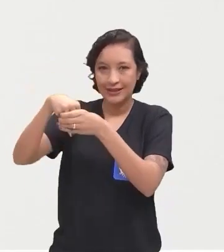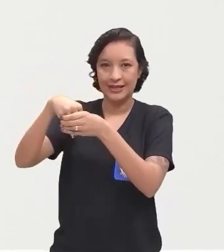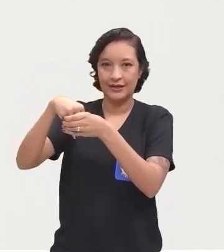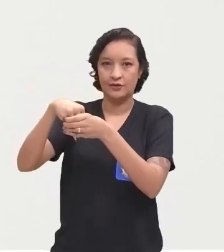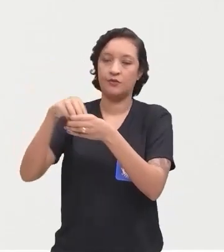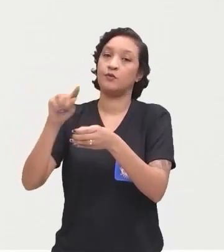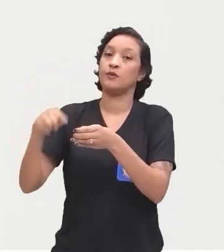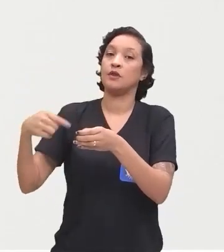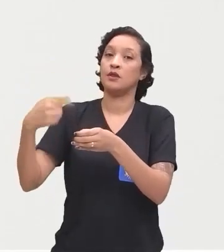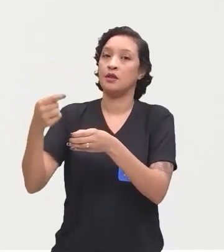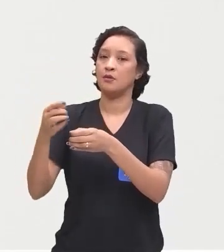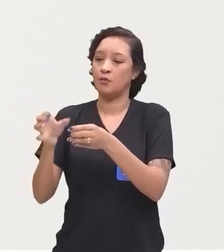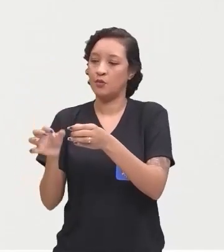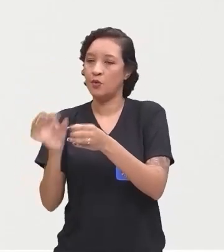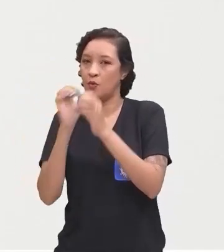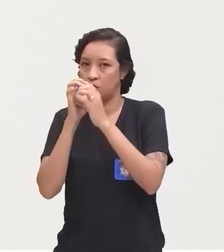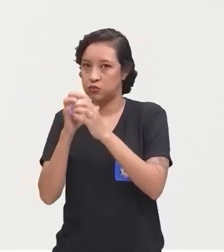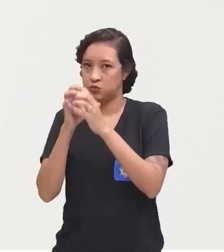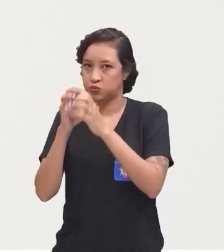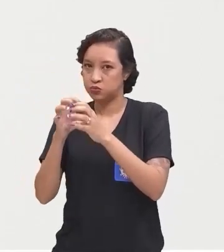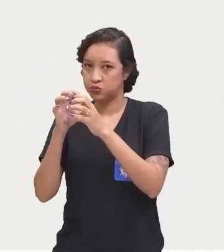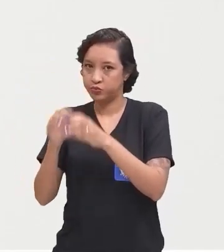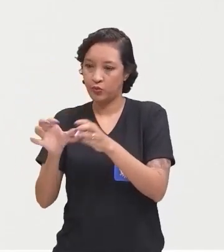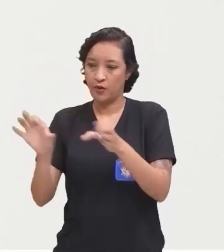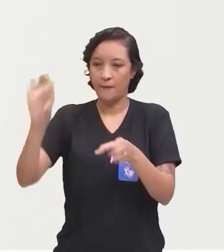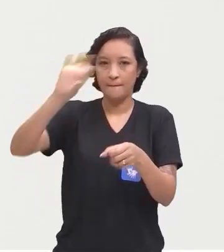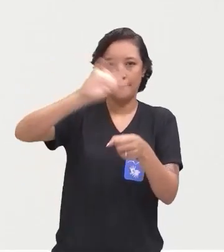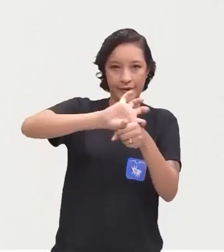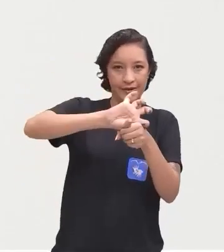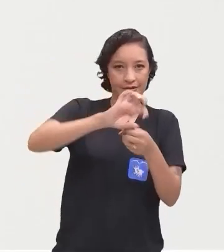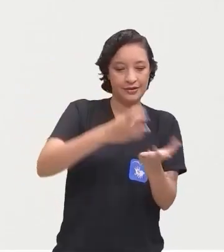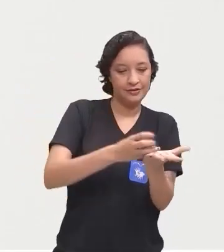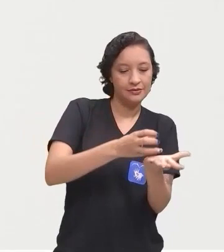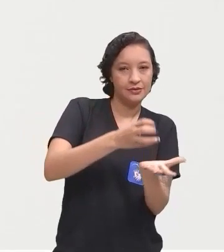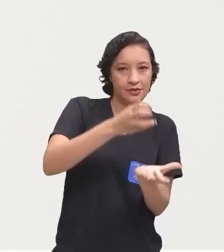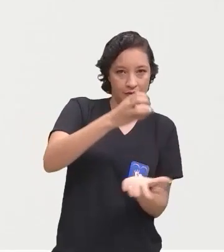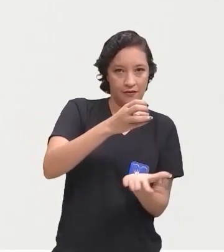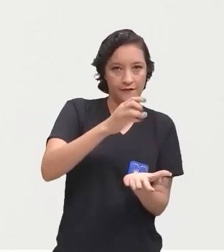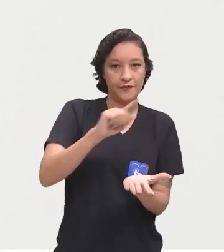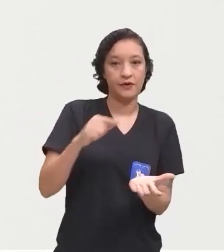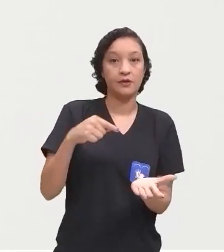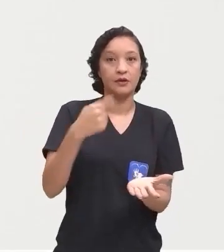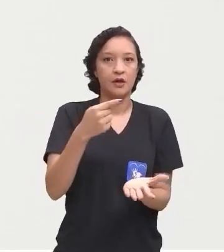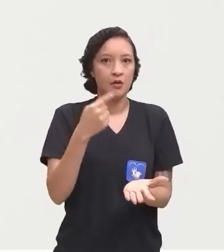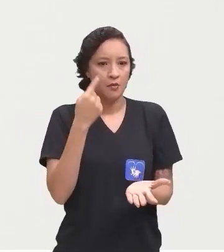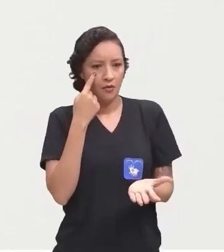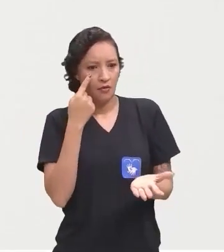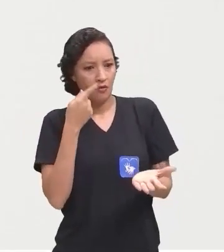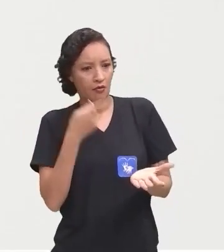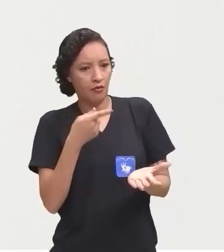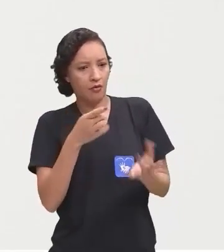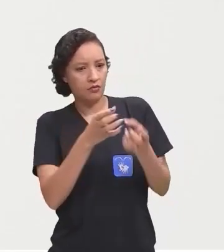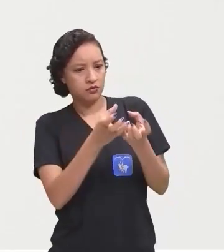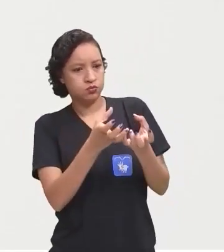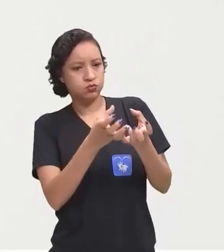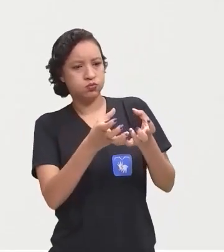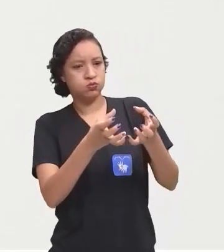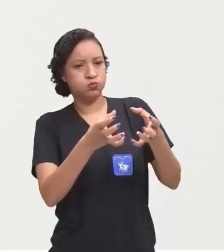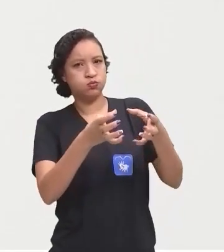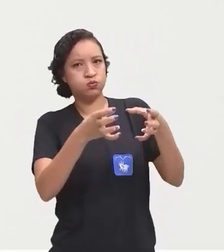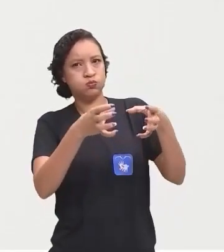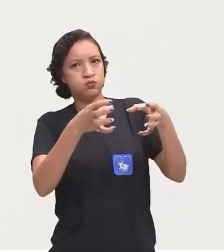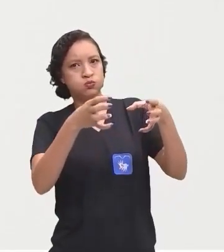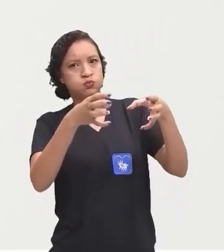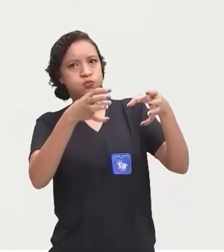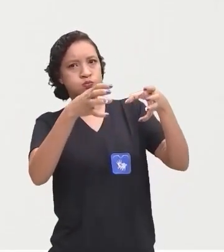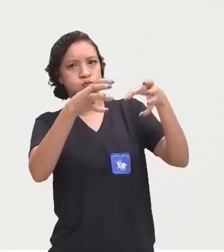balão ao gargalo da garrafa. Quarto, observe como o balão vai enchendo à medida que o bicarbonato cai sobre